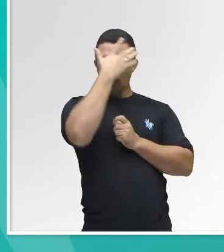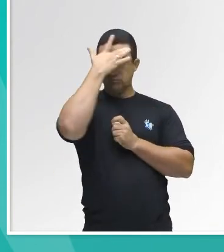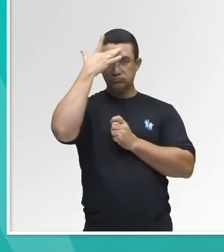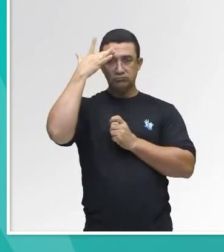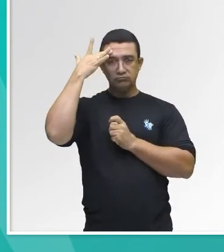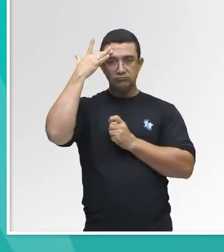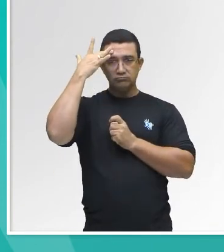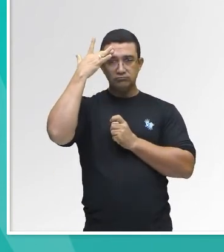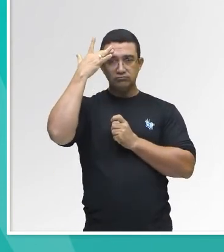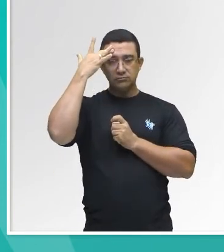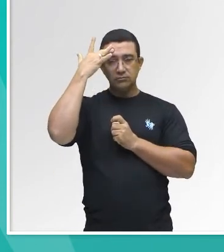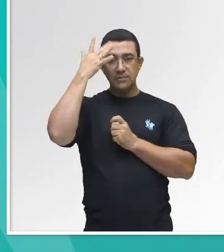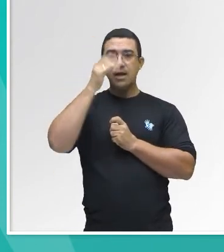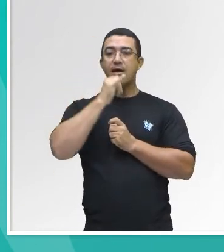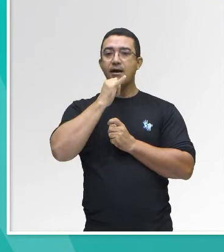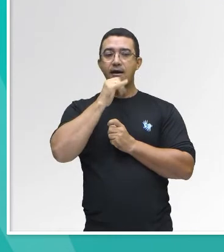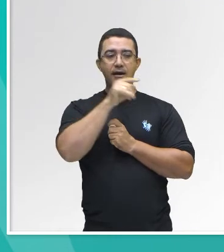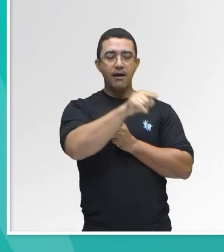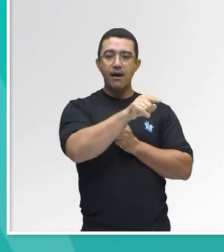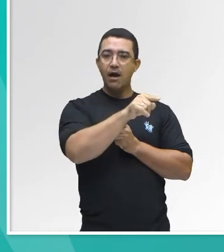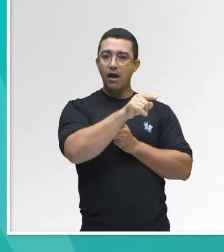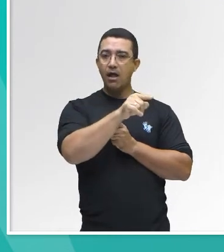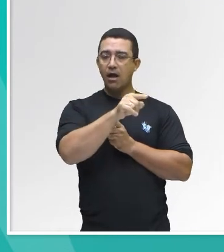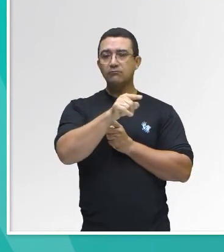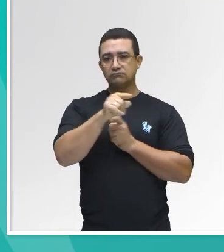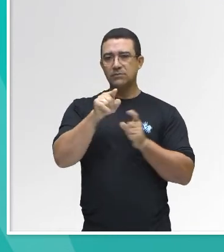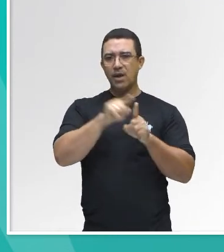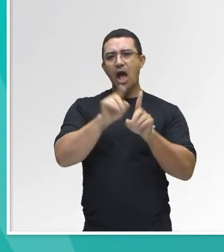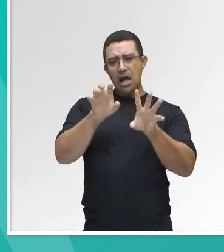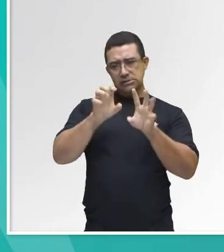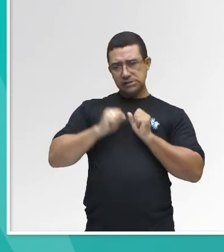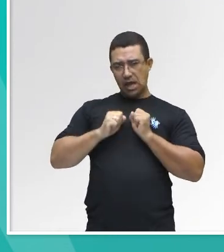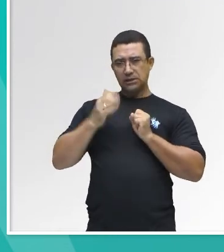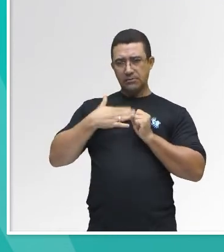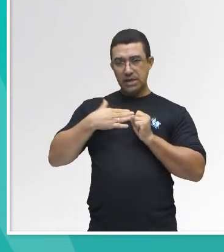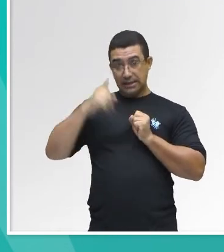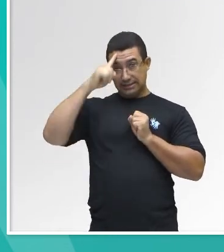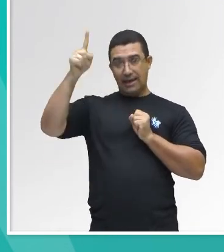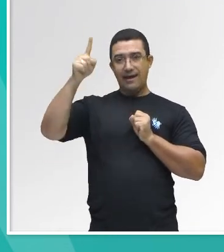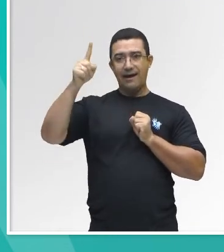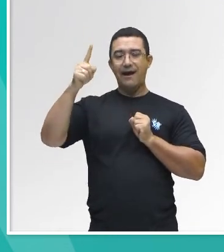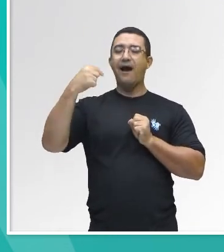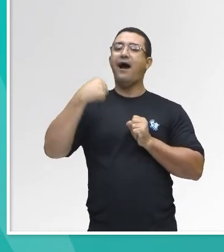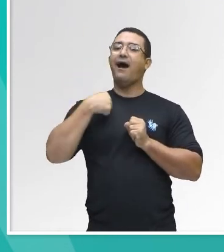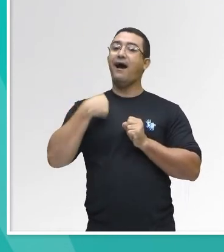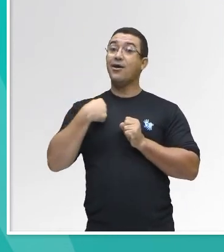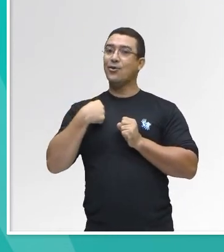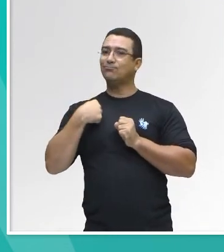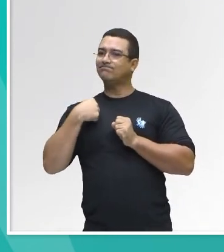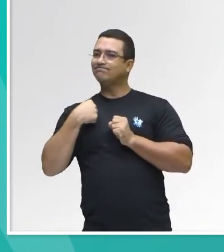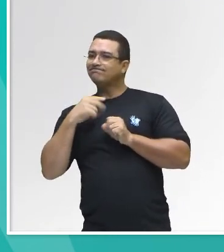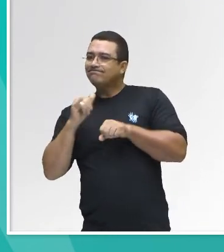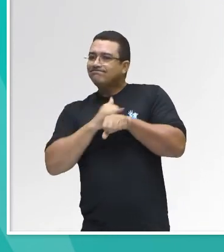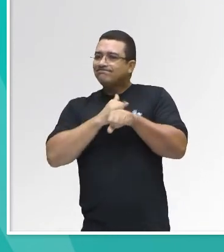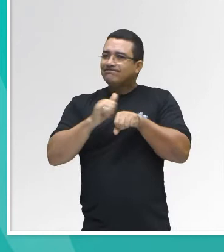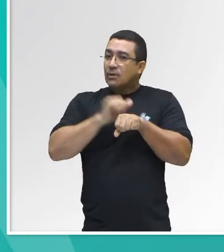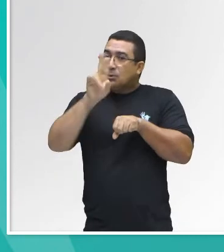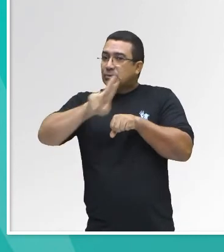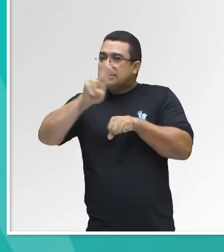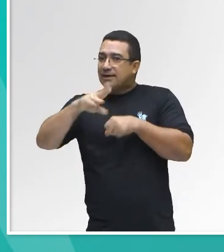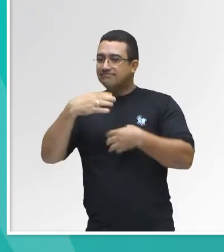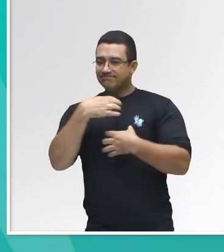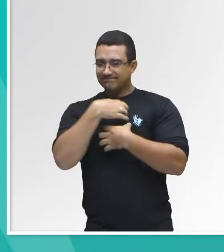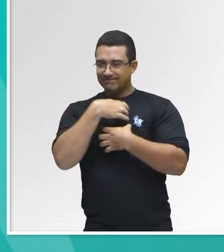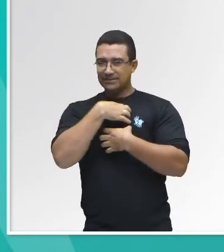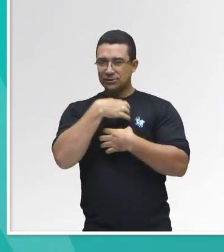a pessoa simplesmente compre a minha ideia, eu vou utilizar do sentimento, tá bom? E aí eu